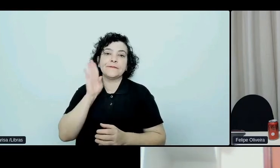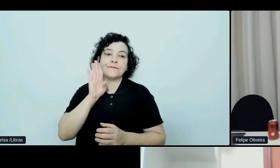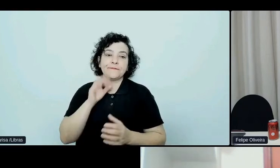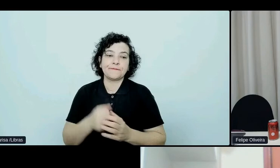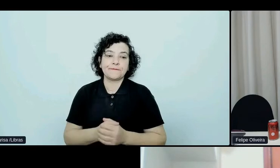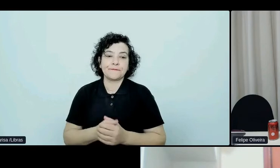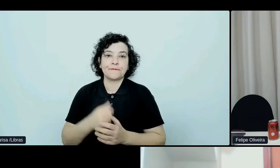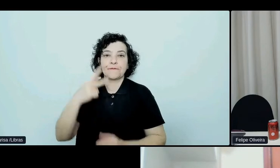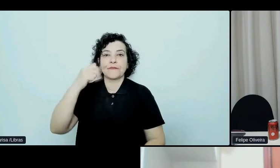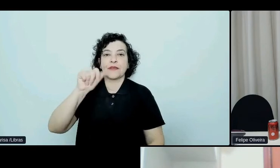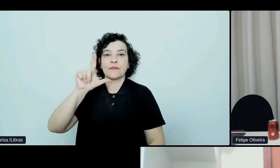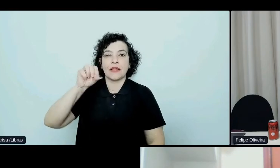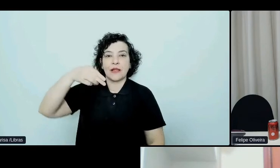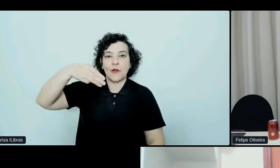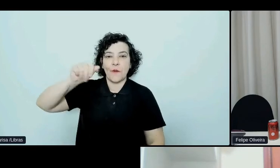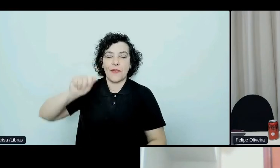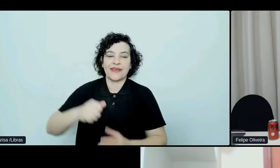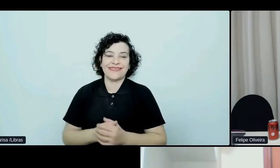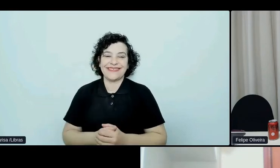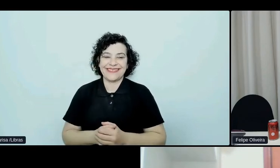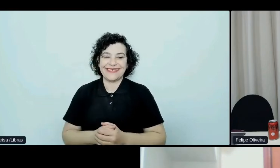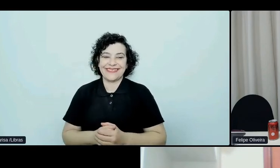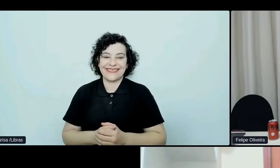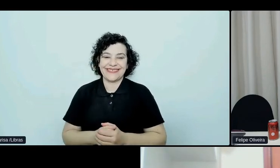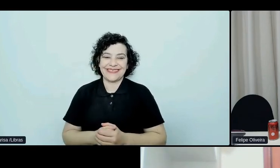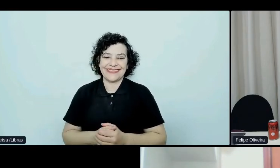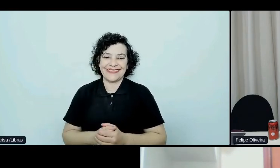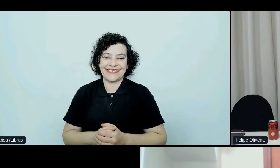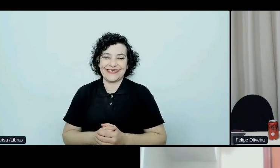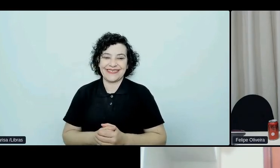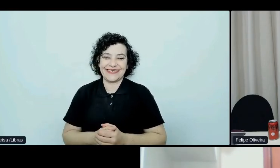no dia seguinte a gente vai ter condições de estar